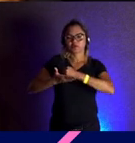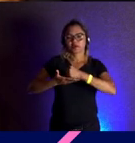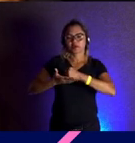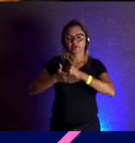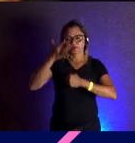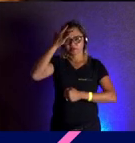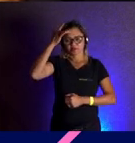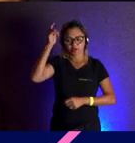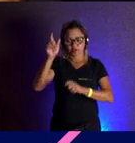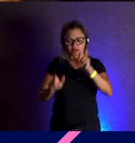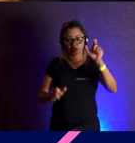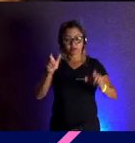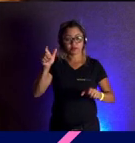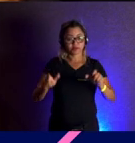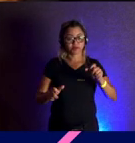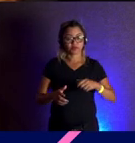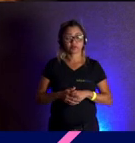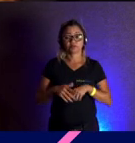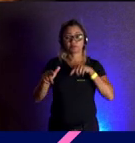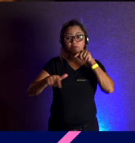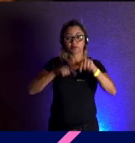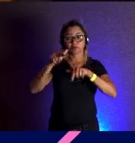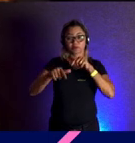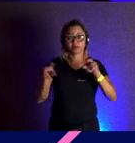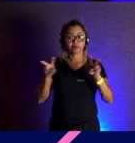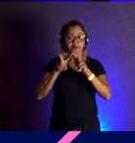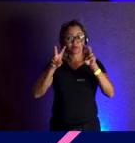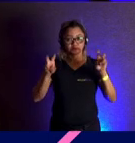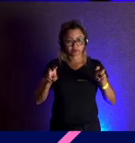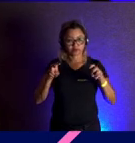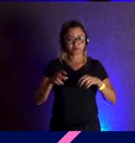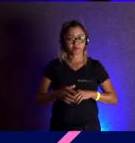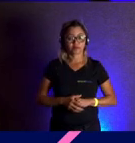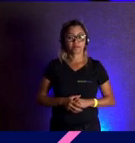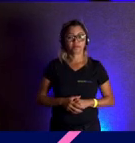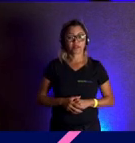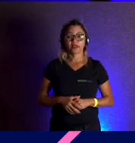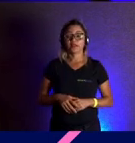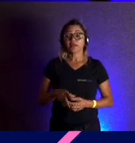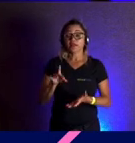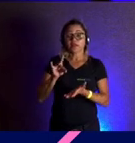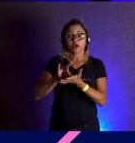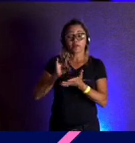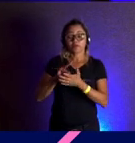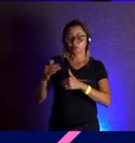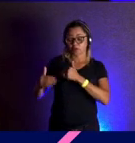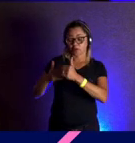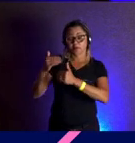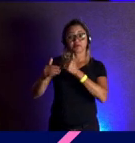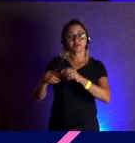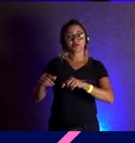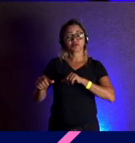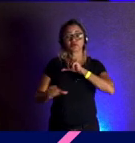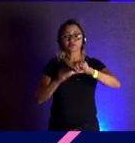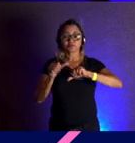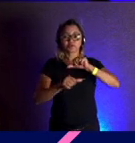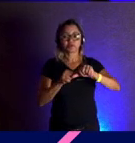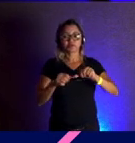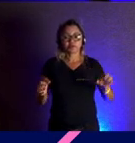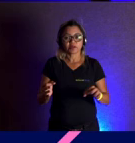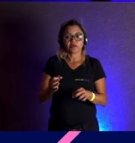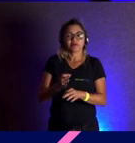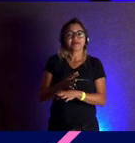das pessoas, pelo menos que trabalham nessa temática, de que realmente a gente estava num processo de mudança que estava se